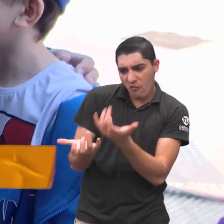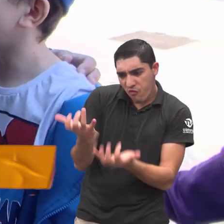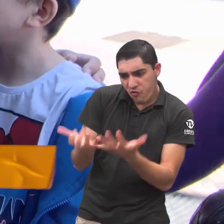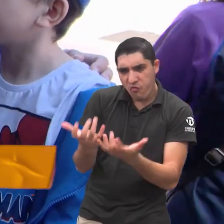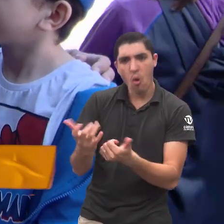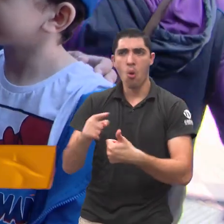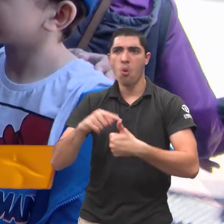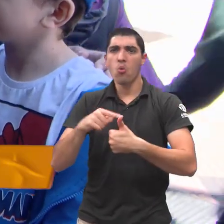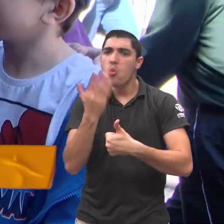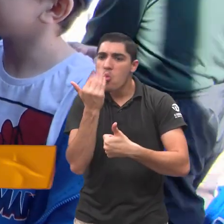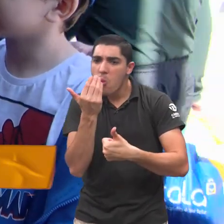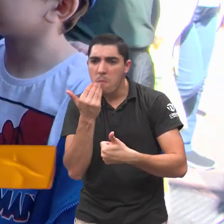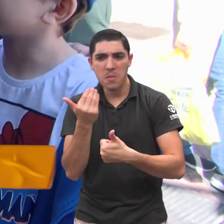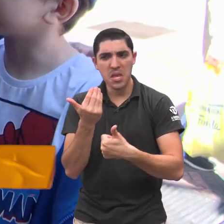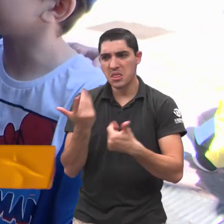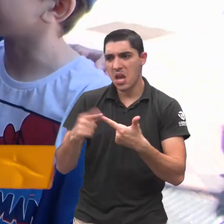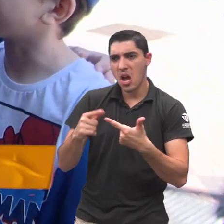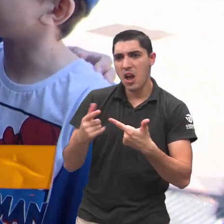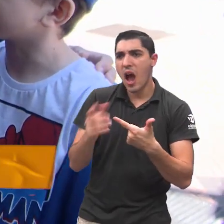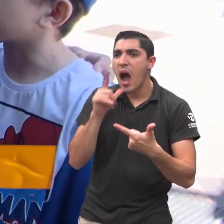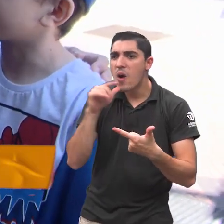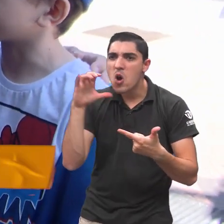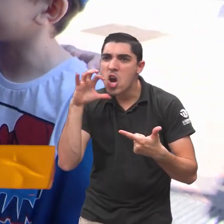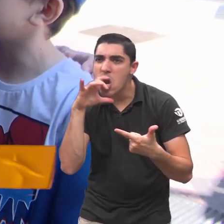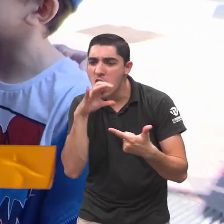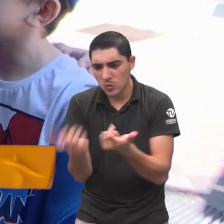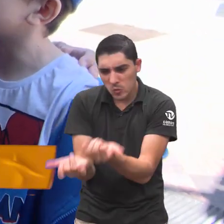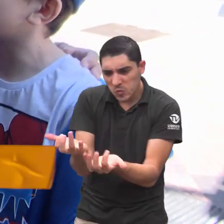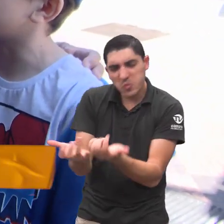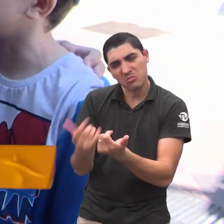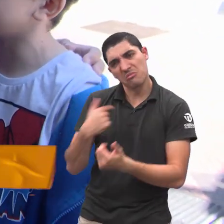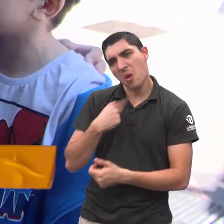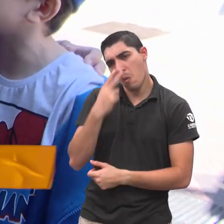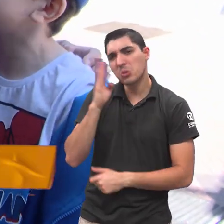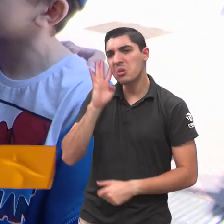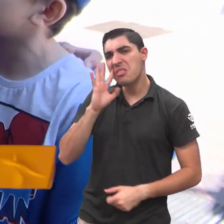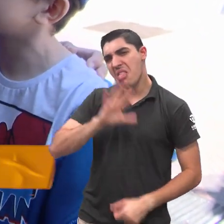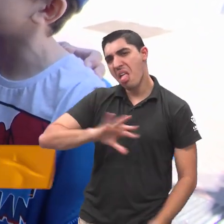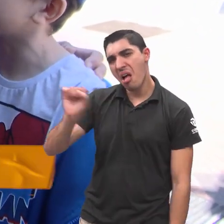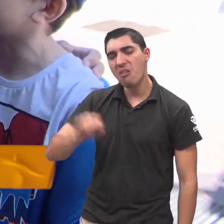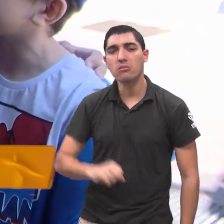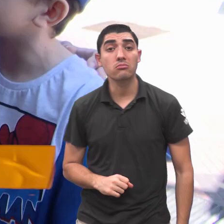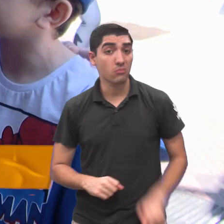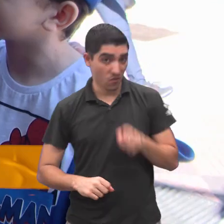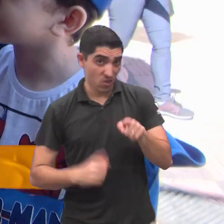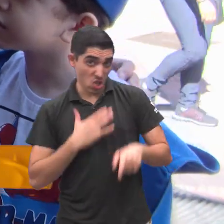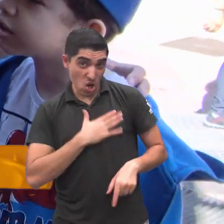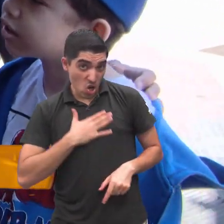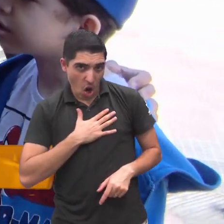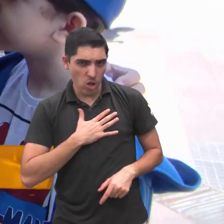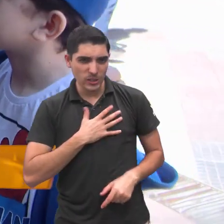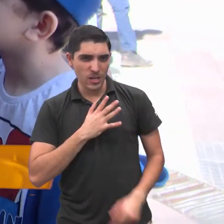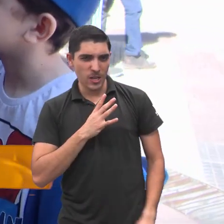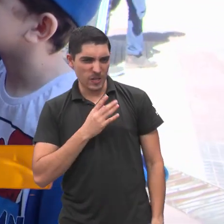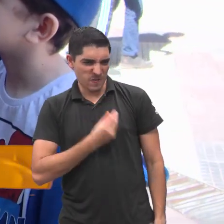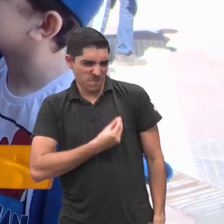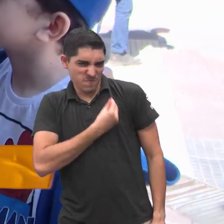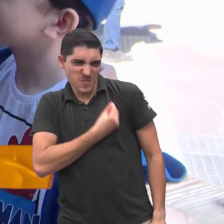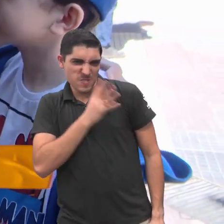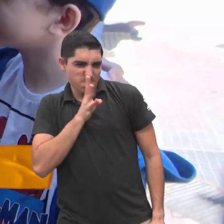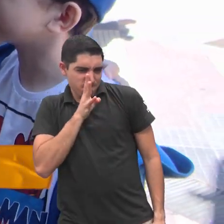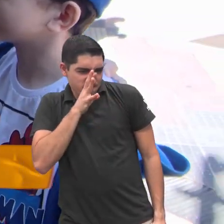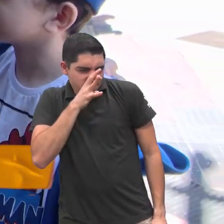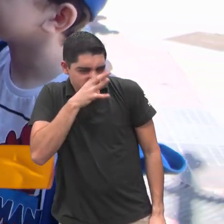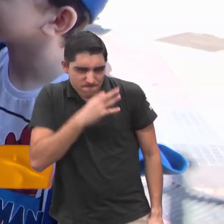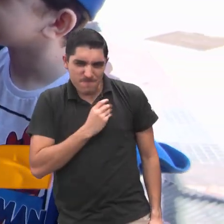fazer fogo, fazer comida, essas coisas assim com fogo, com água quente, que pega do rio, essas coisas, eu acho da hora. Você gosta dessa pegada de